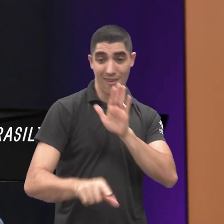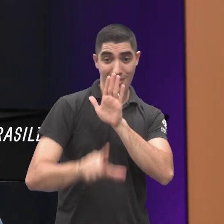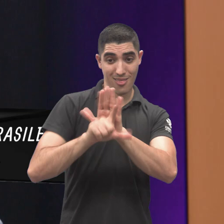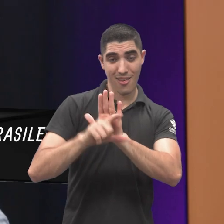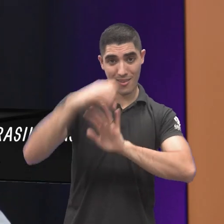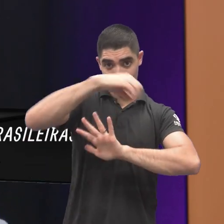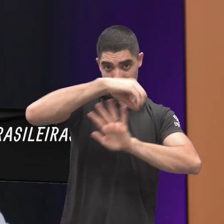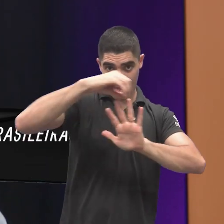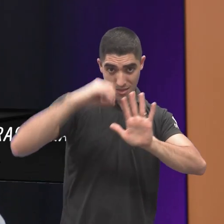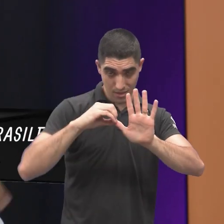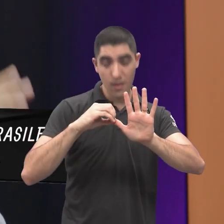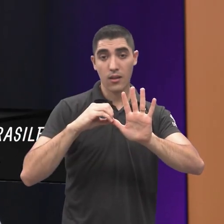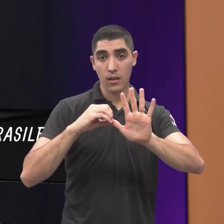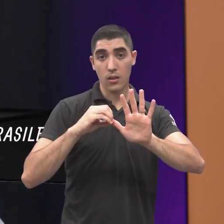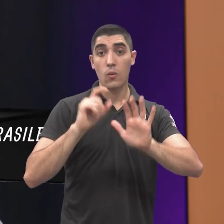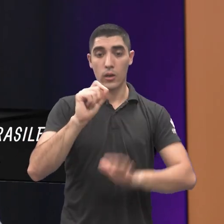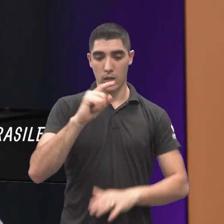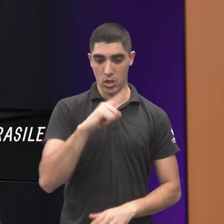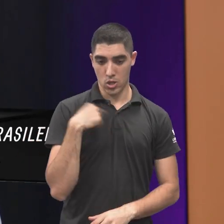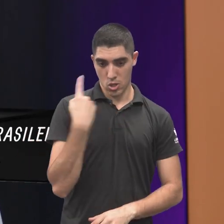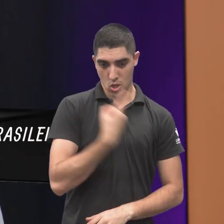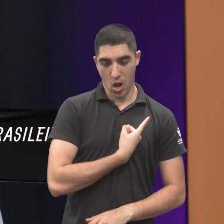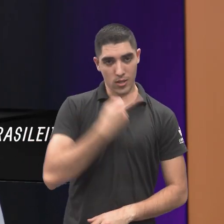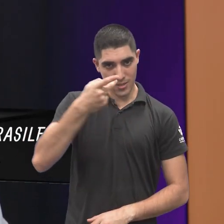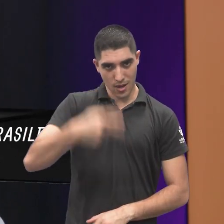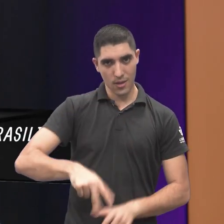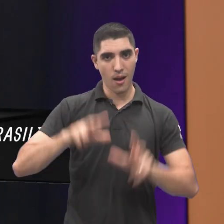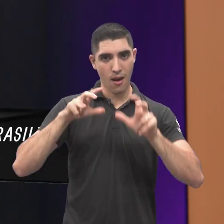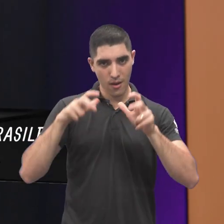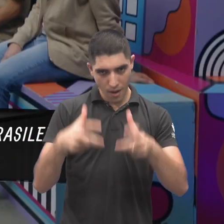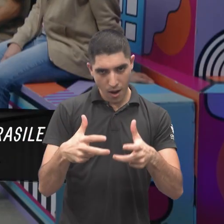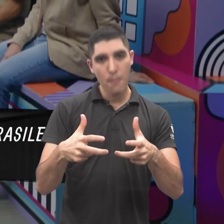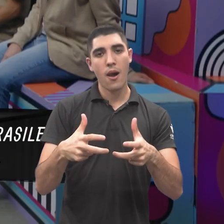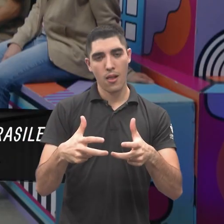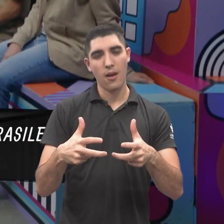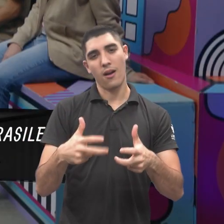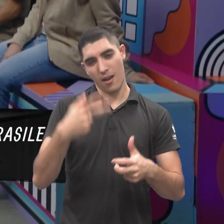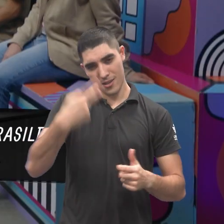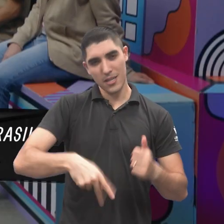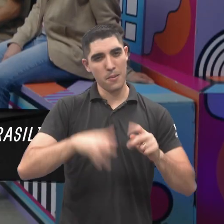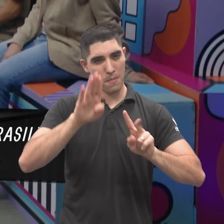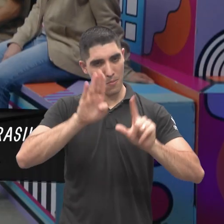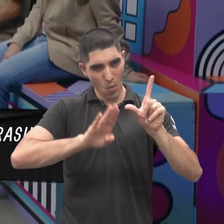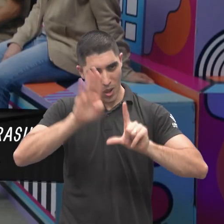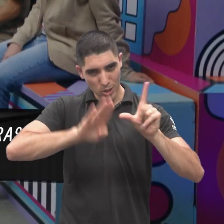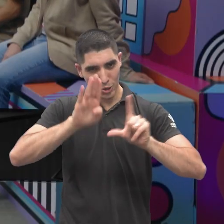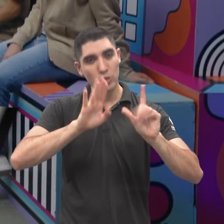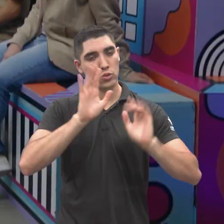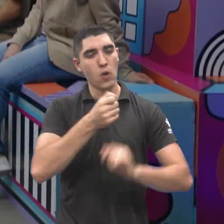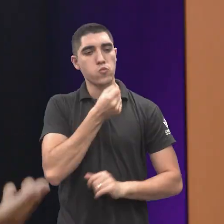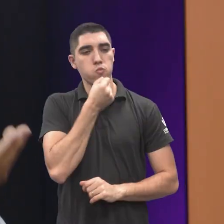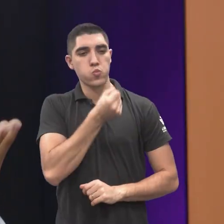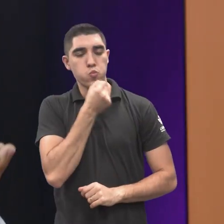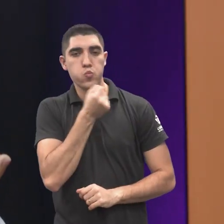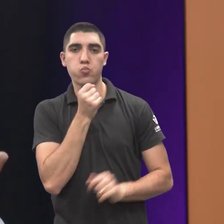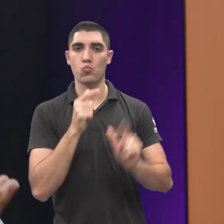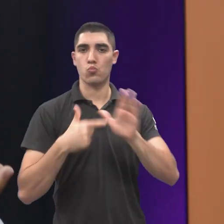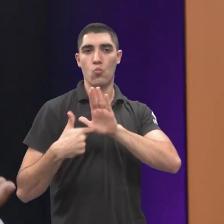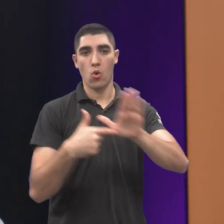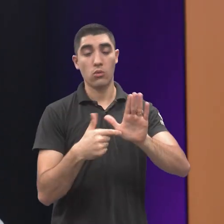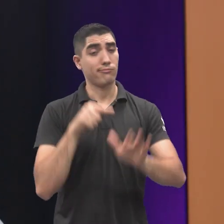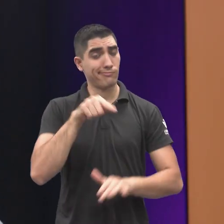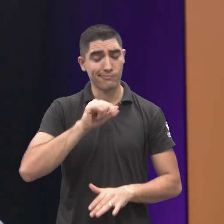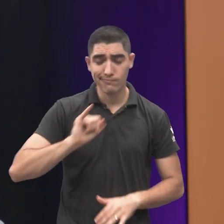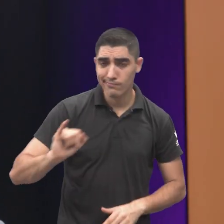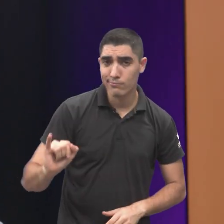que inclusive a gente, vou dizer a gente, TV Câmara, o boletim factual da TV Câmara, a gente cobriu e apresentou para a população. Então é muito importante